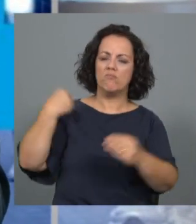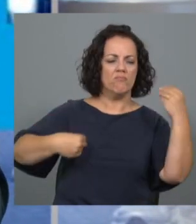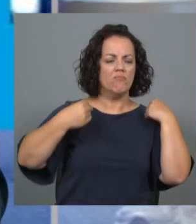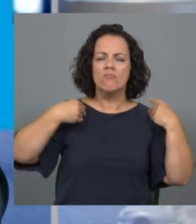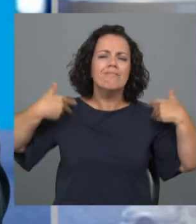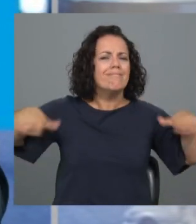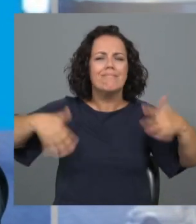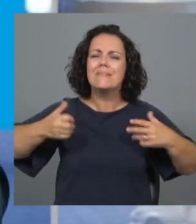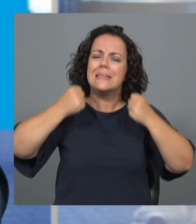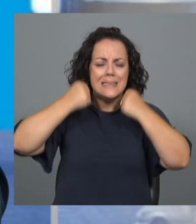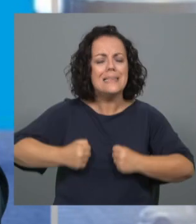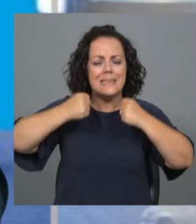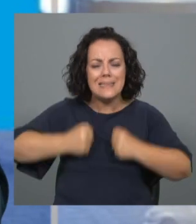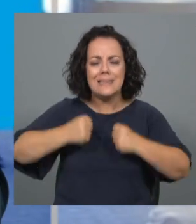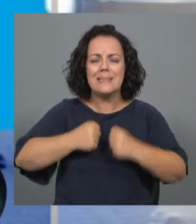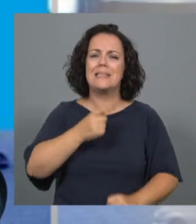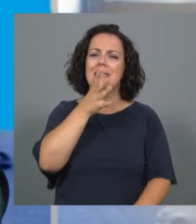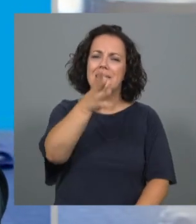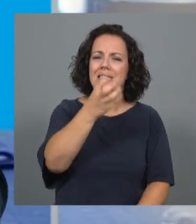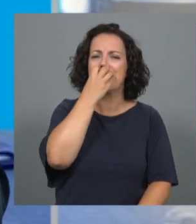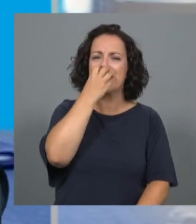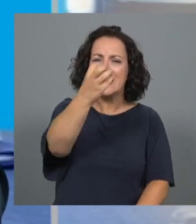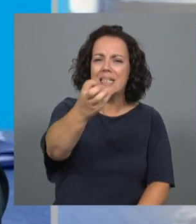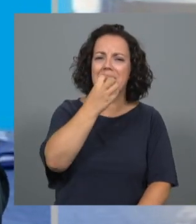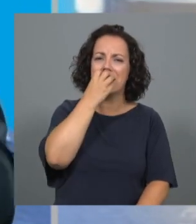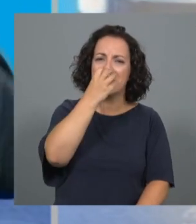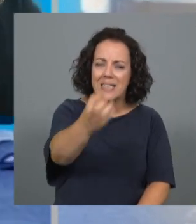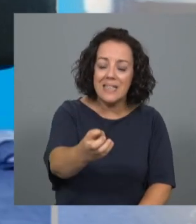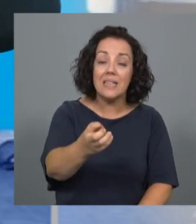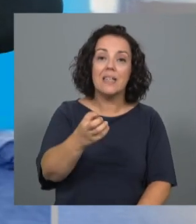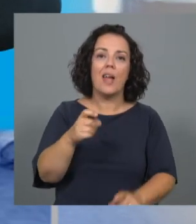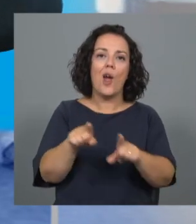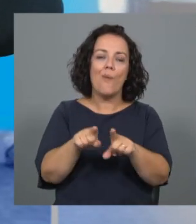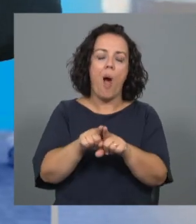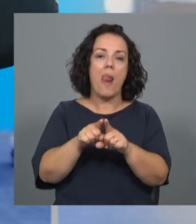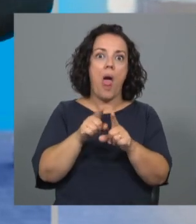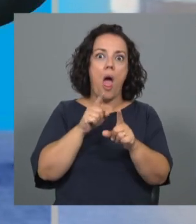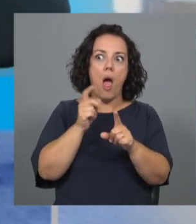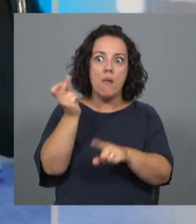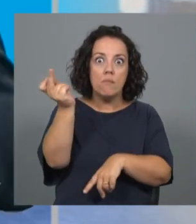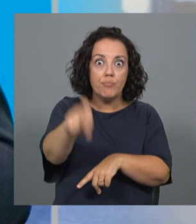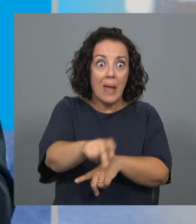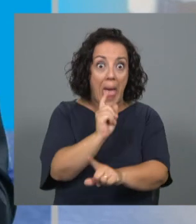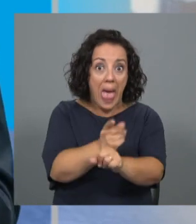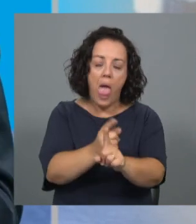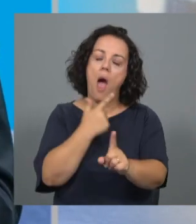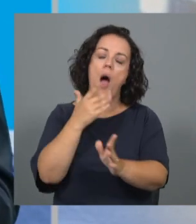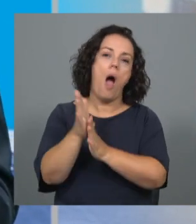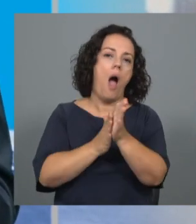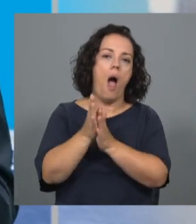e insiste a gritar. Portanto, ele agarra a oportunidade que se lhe apresenta